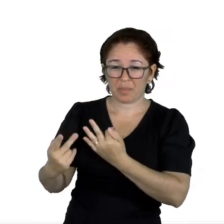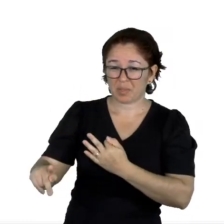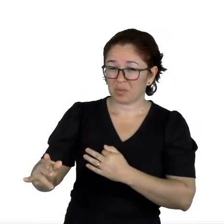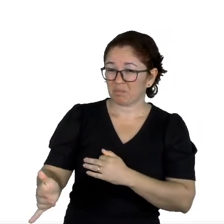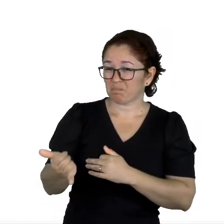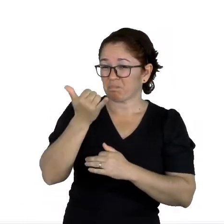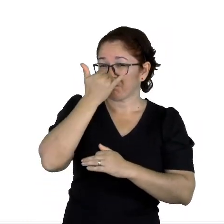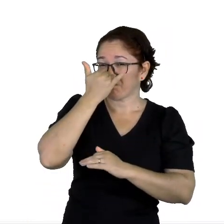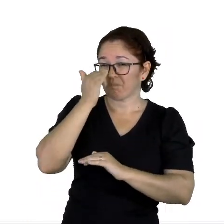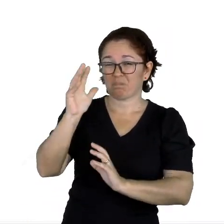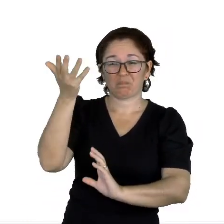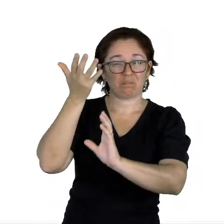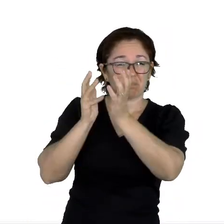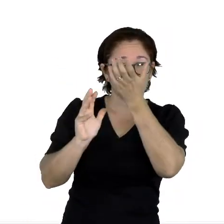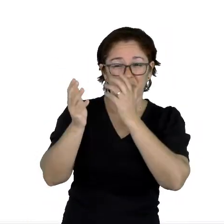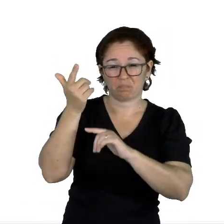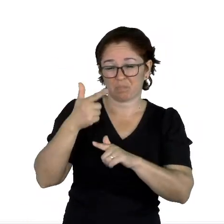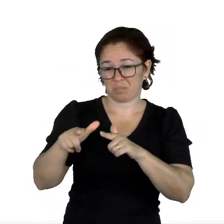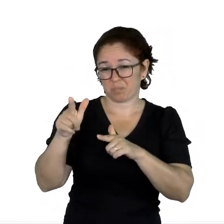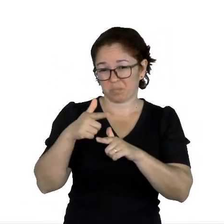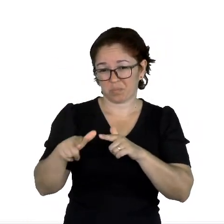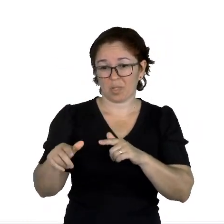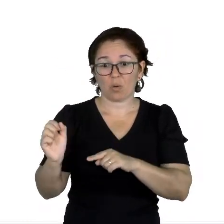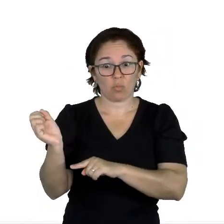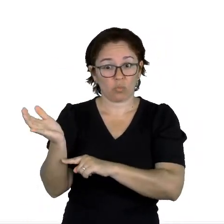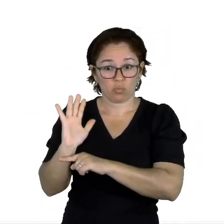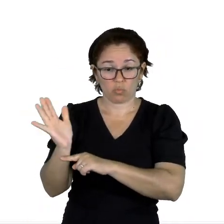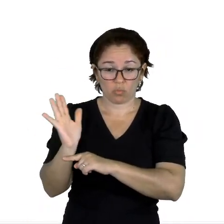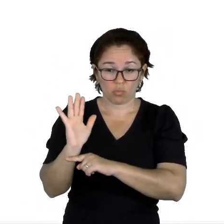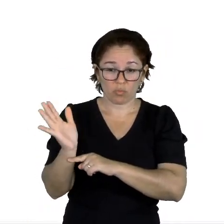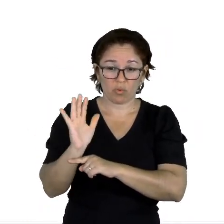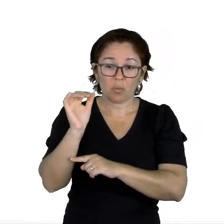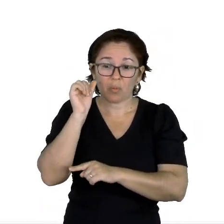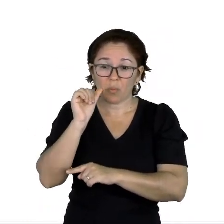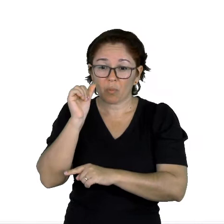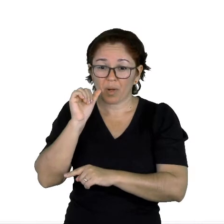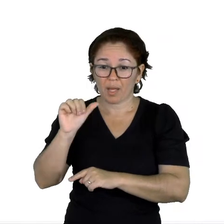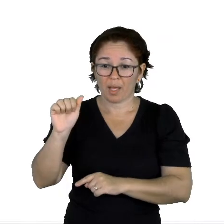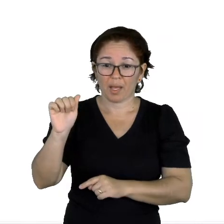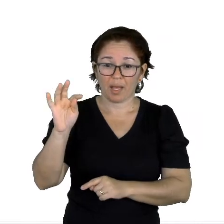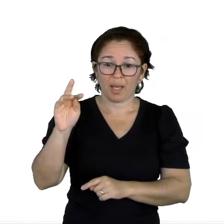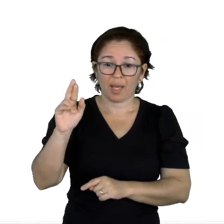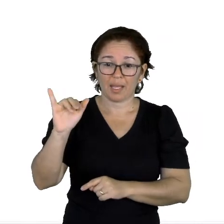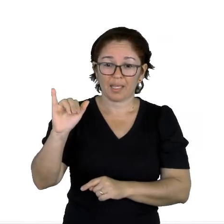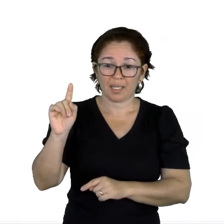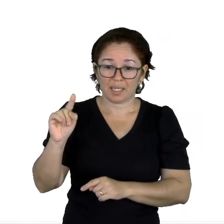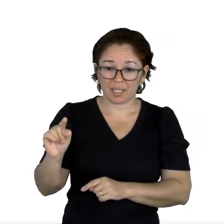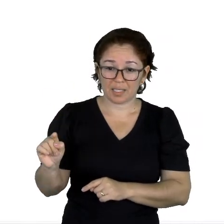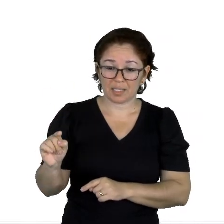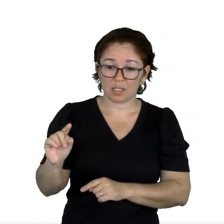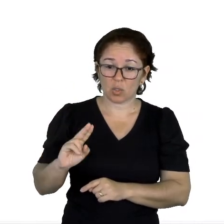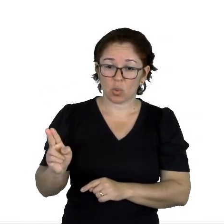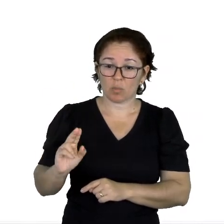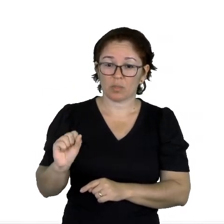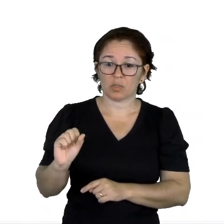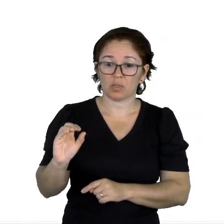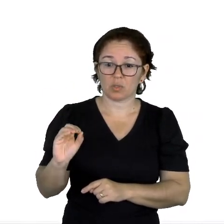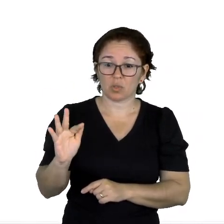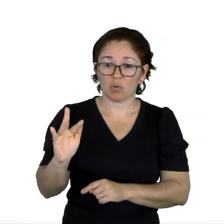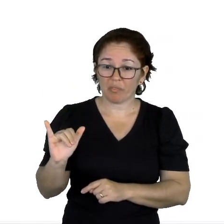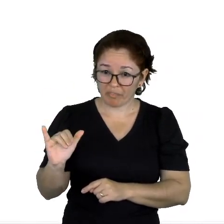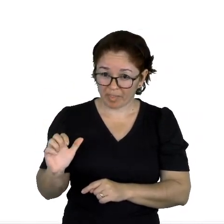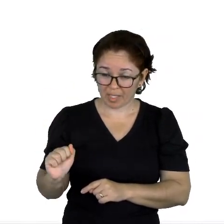que é interpretada pela atriz Sophie Nélisse, órfã de uma família comunista sobre o Terceiro